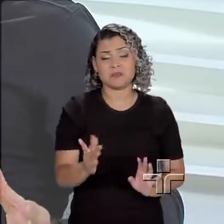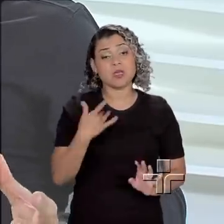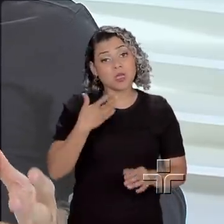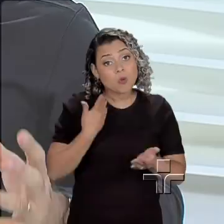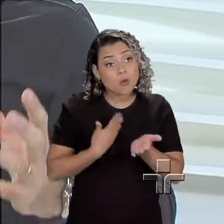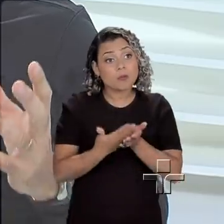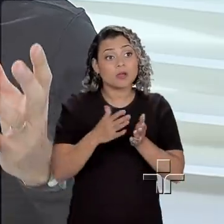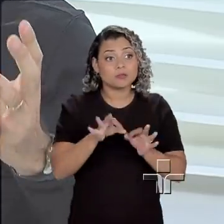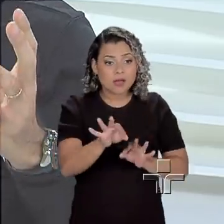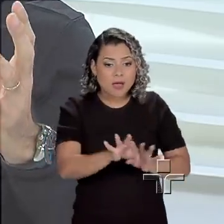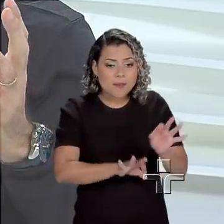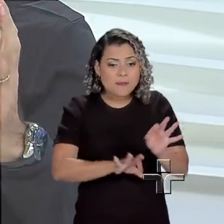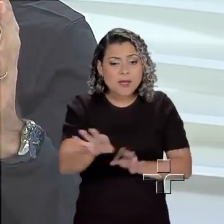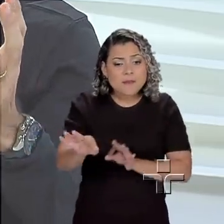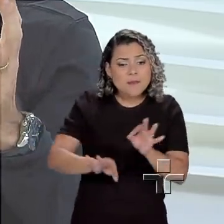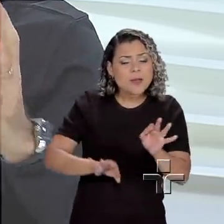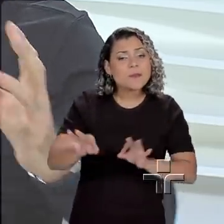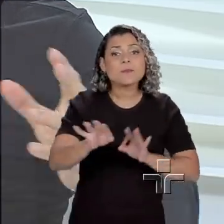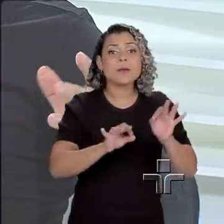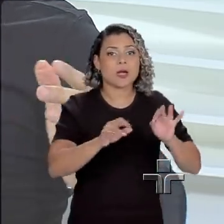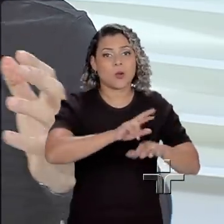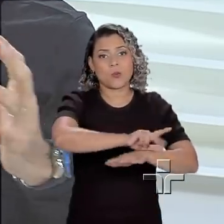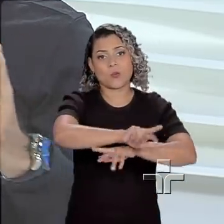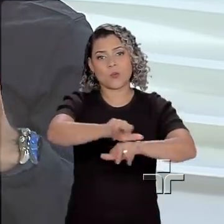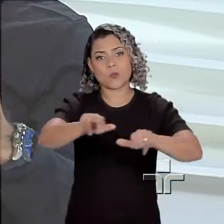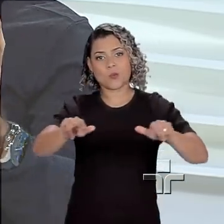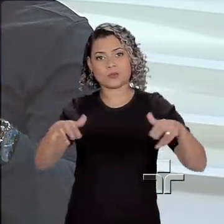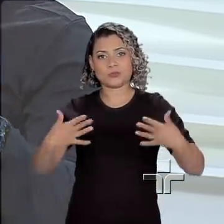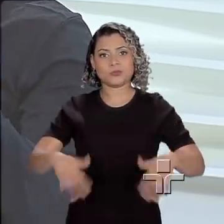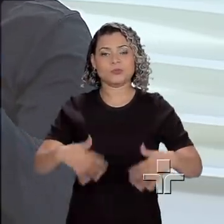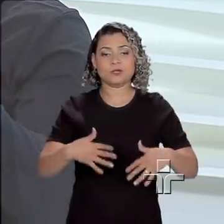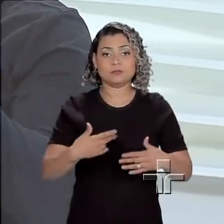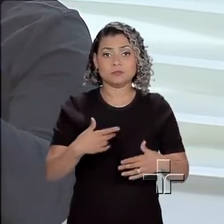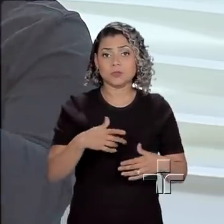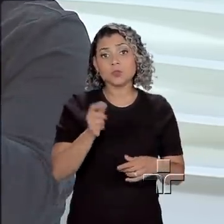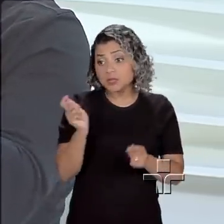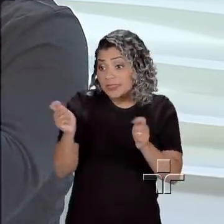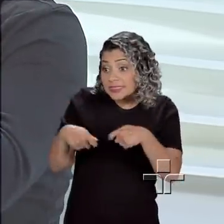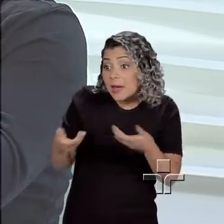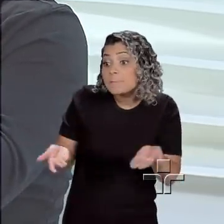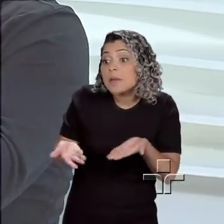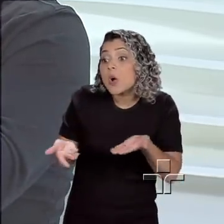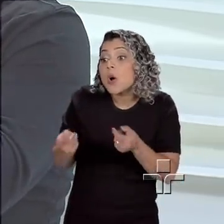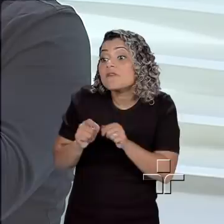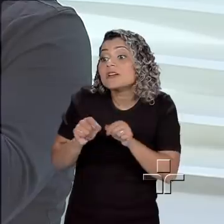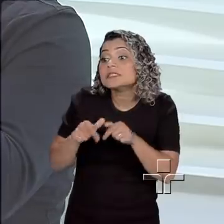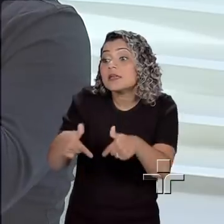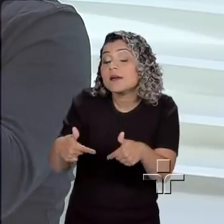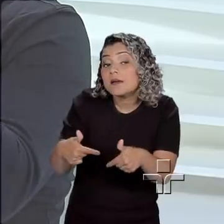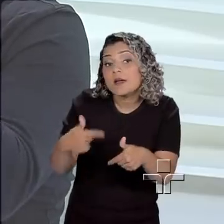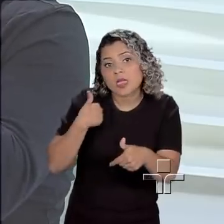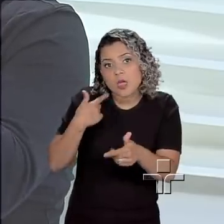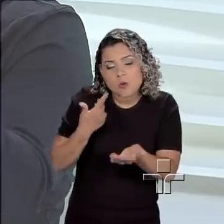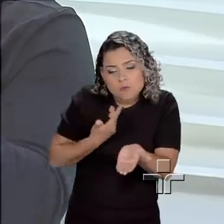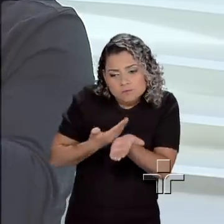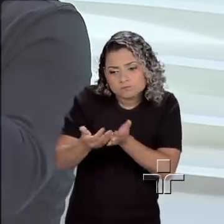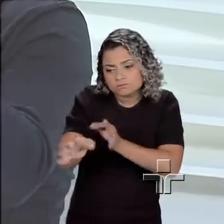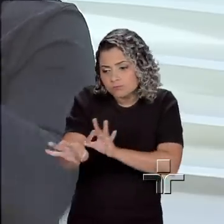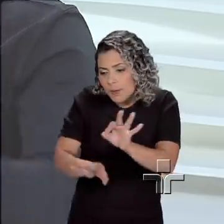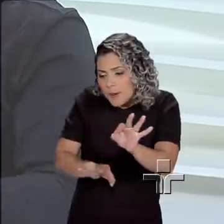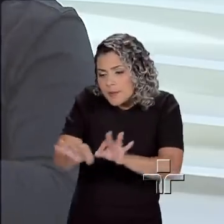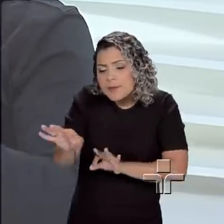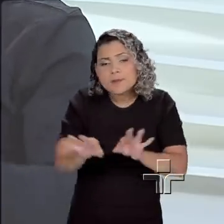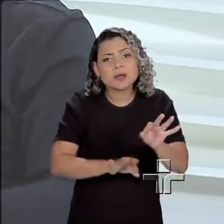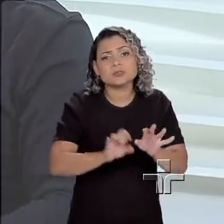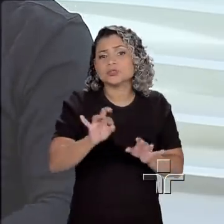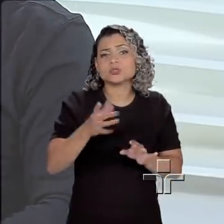uma arquitetura muito mais emergente de coisas. O que está dando para fazer agora? E eu vou me situando, obviamente, mantendo